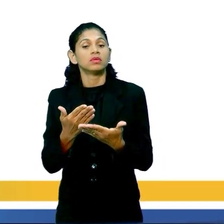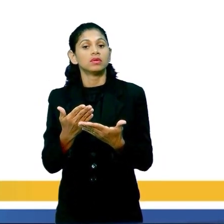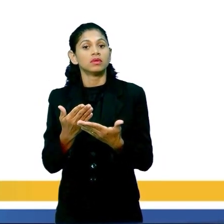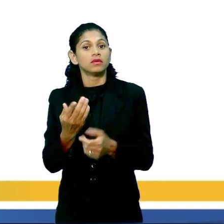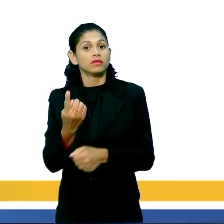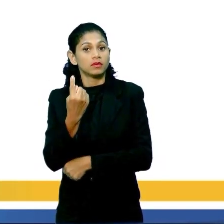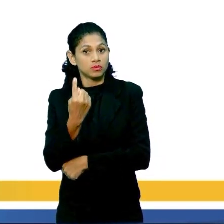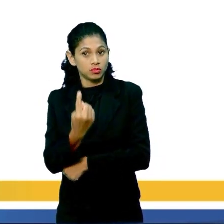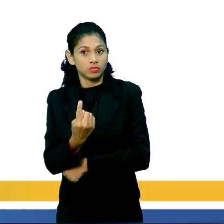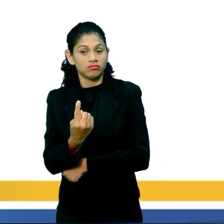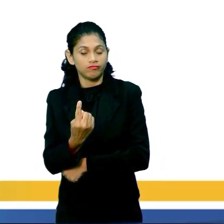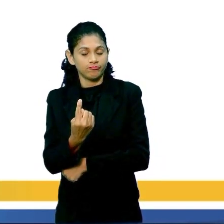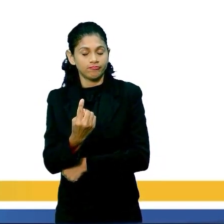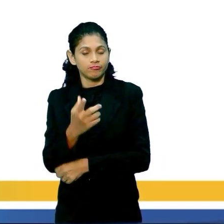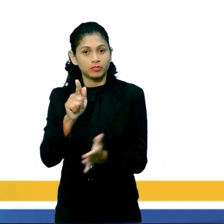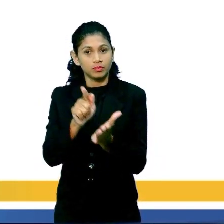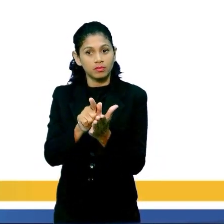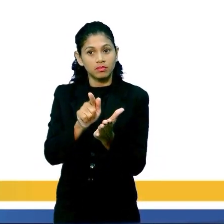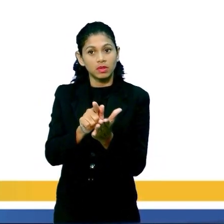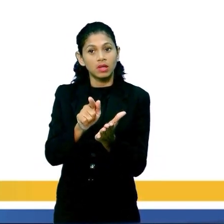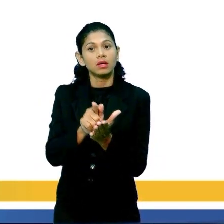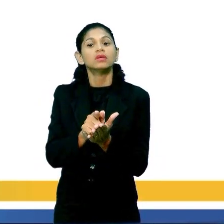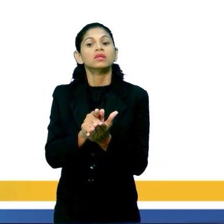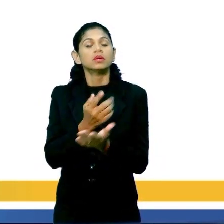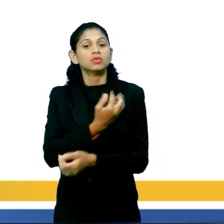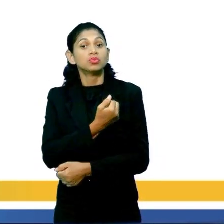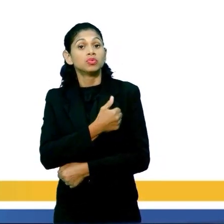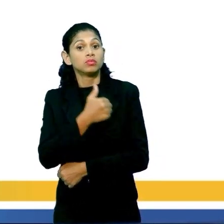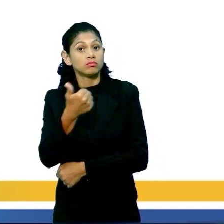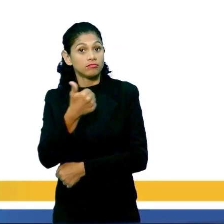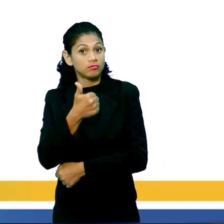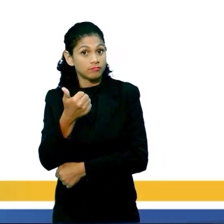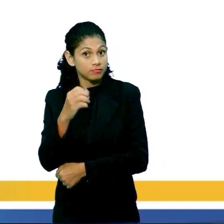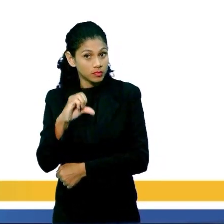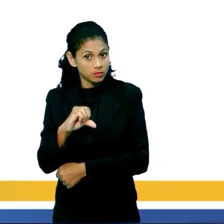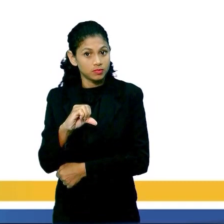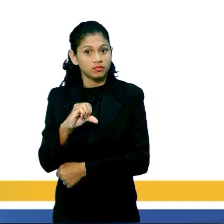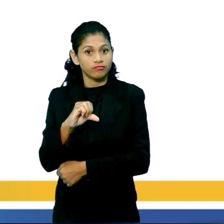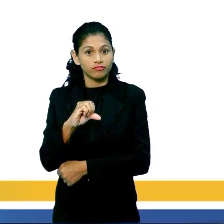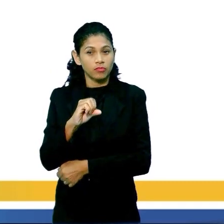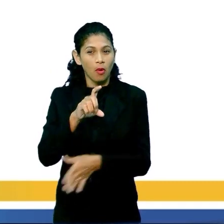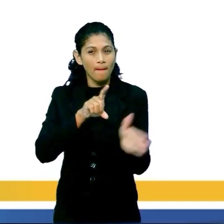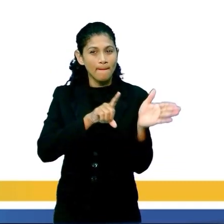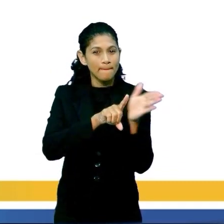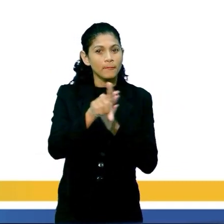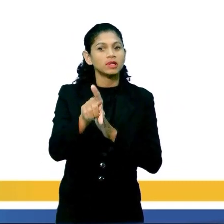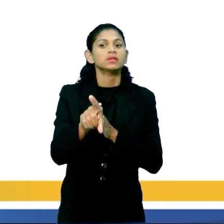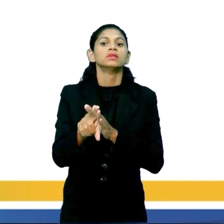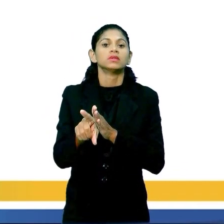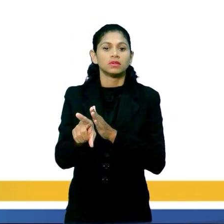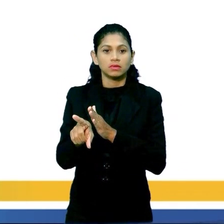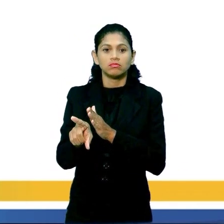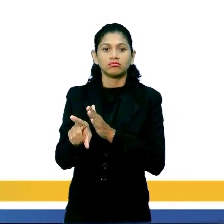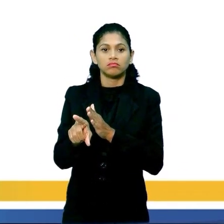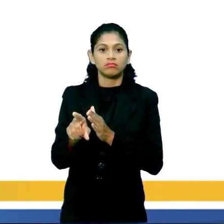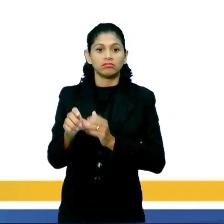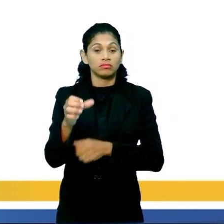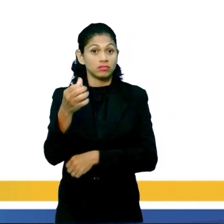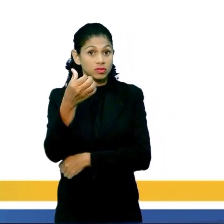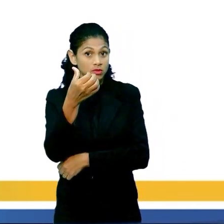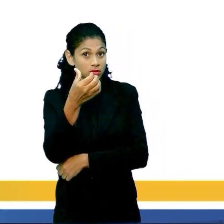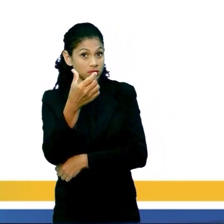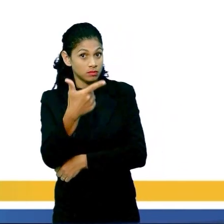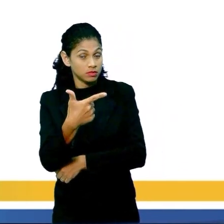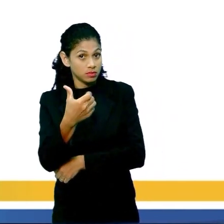questão 26 E aí nós temos um texto né um texto esse que não é muito pequeno Observe ele tem aí